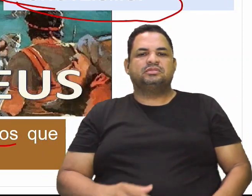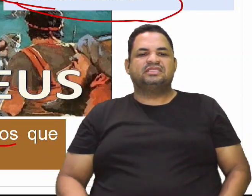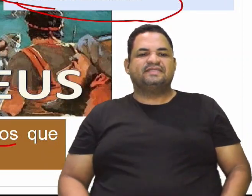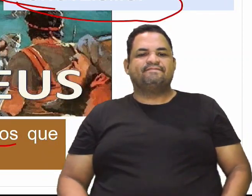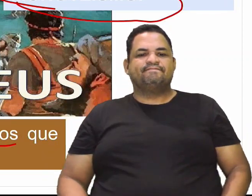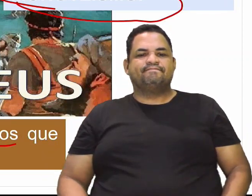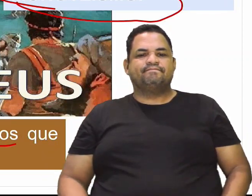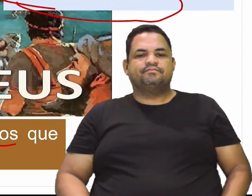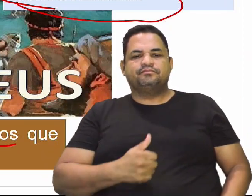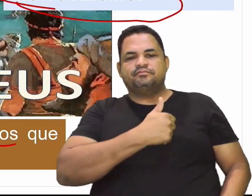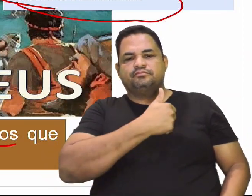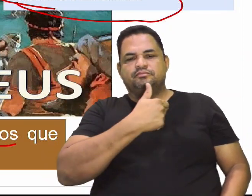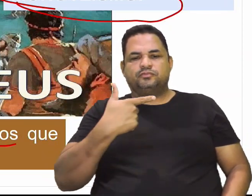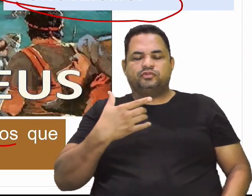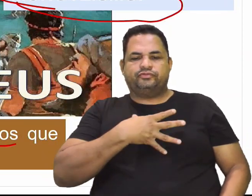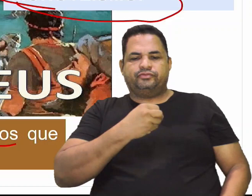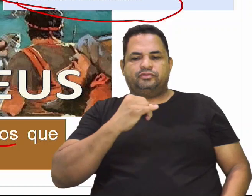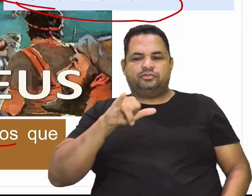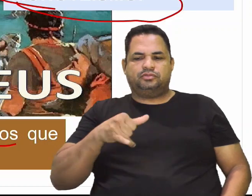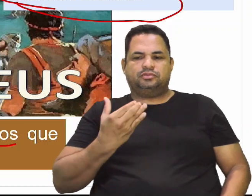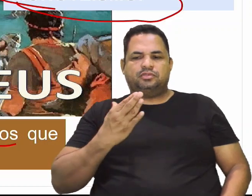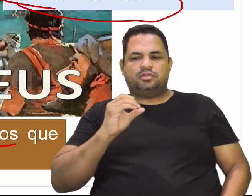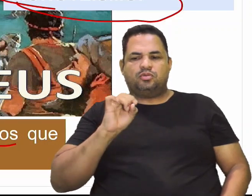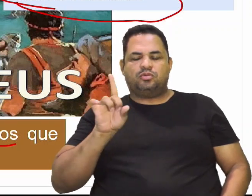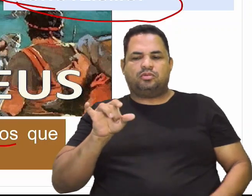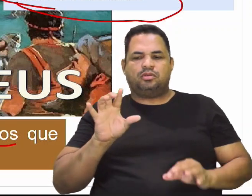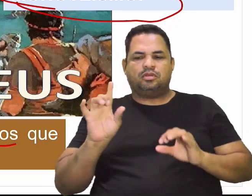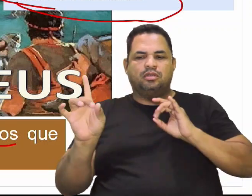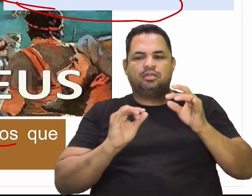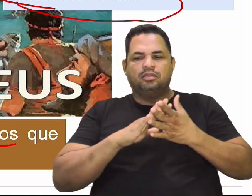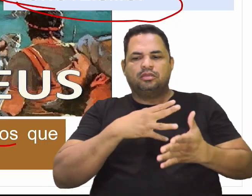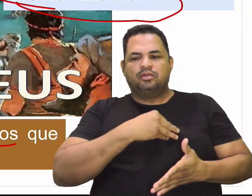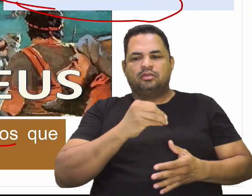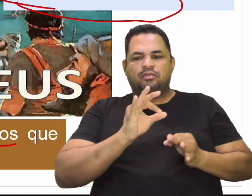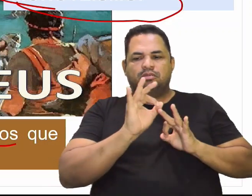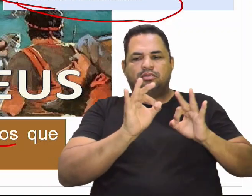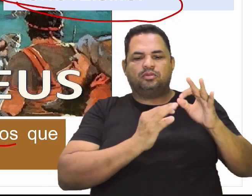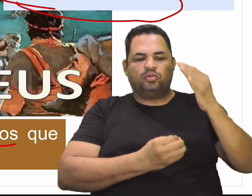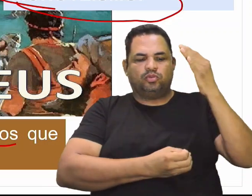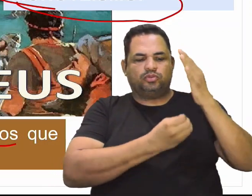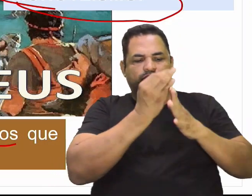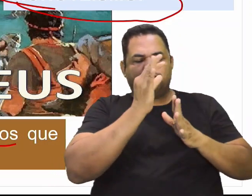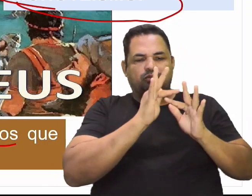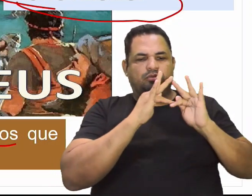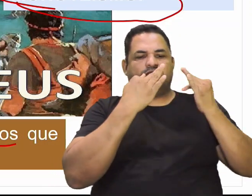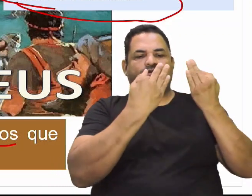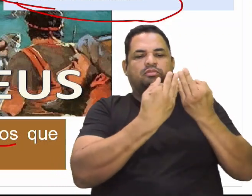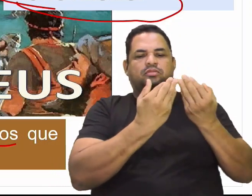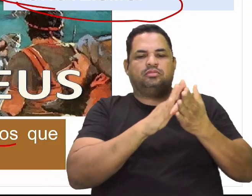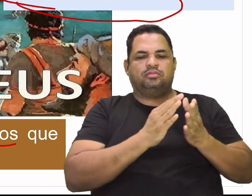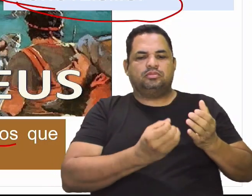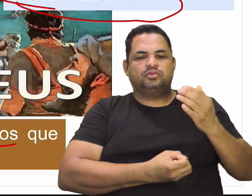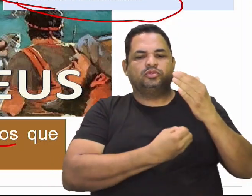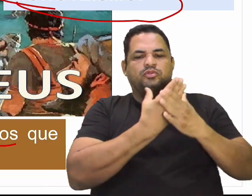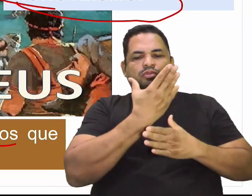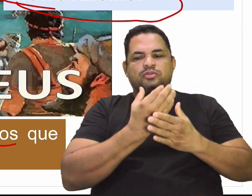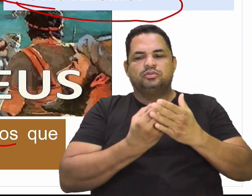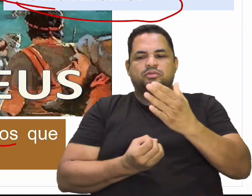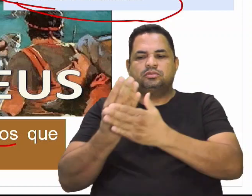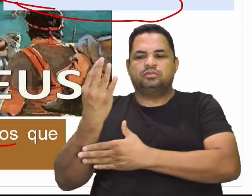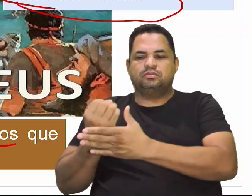dos 12 filhos de Jacó. Cada filho constituiu uma família E isso vai gerar